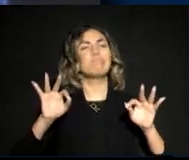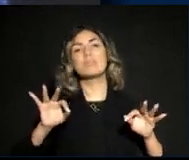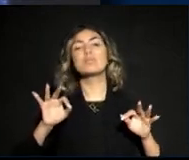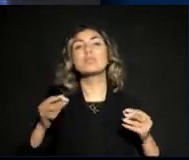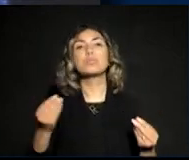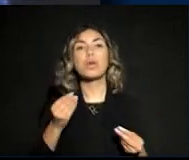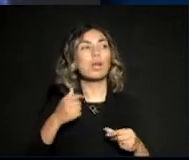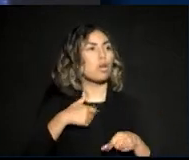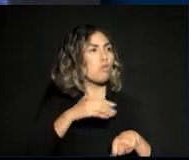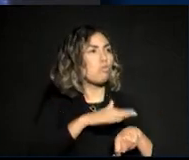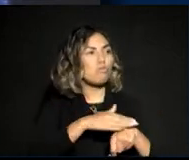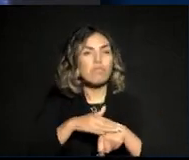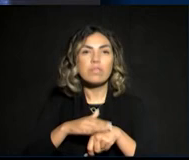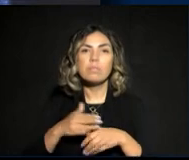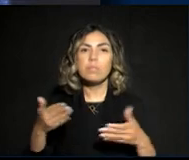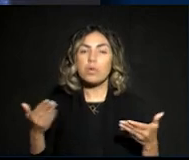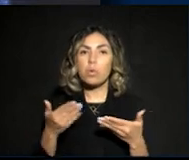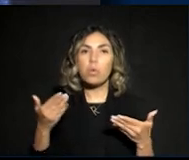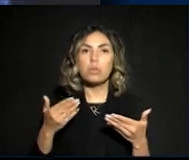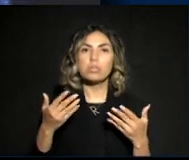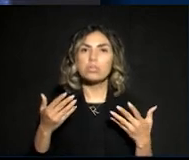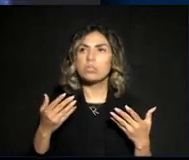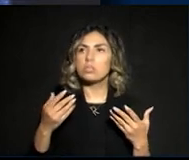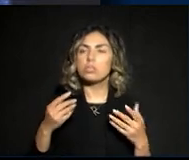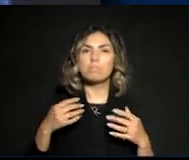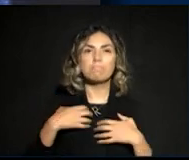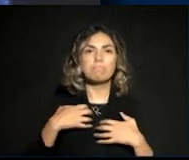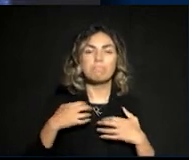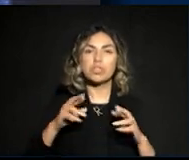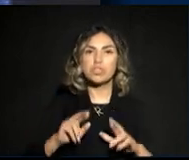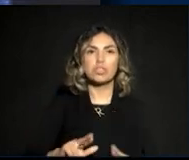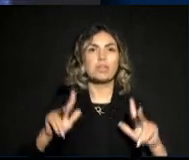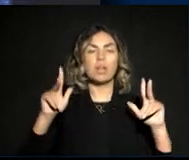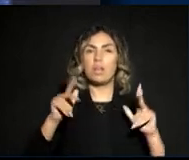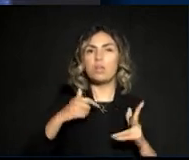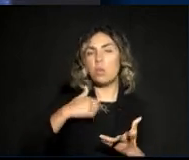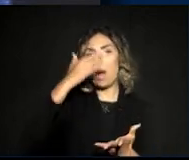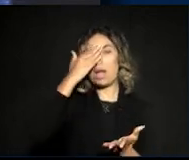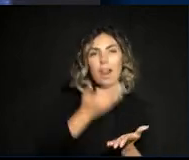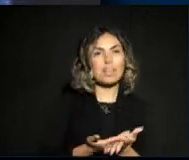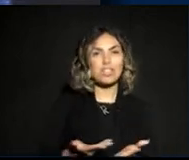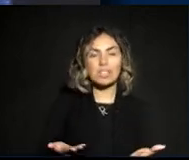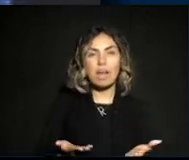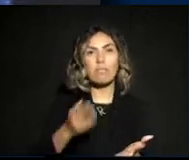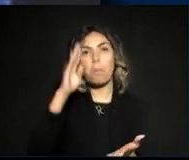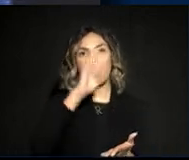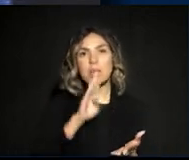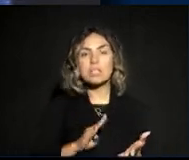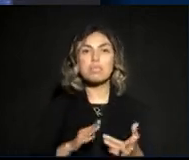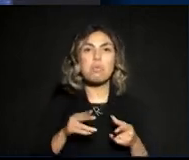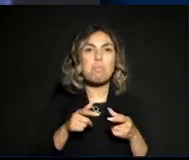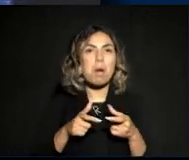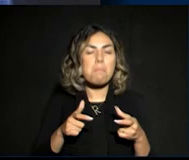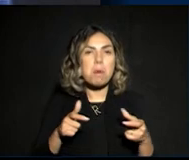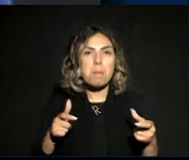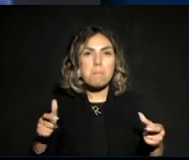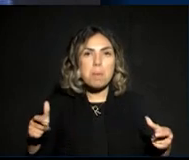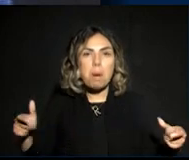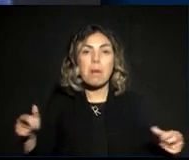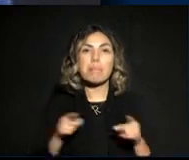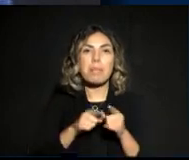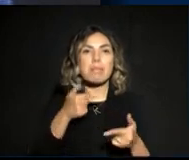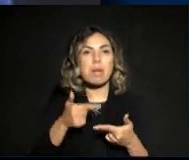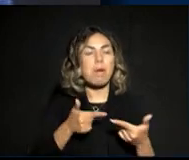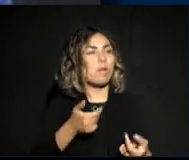que nós estejamos o que foi feito e como nós estamos saindo é notável ninguém acreditava e o Brasil está crescendo tá gerando